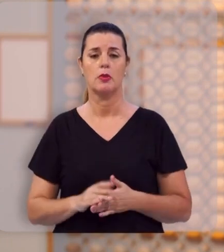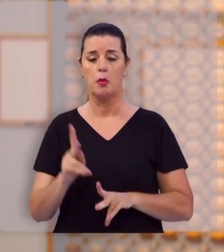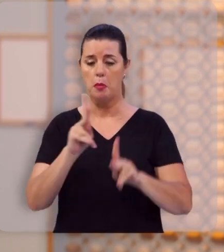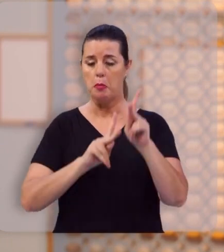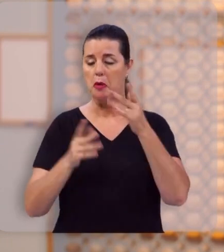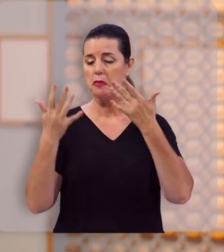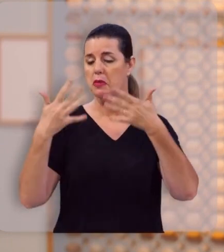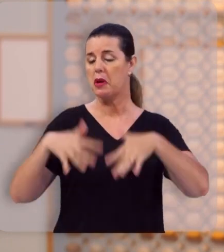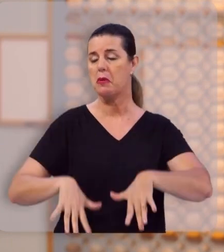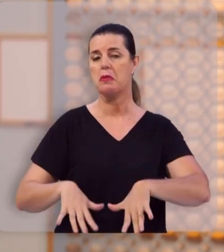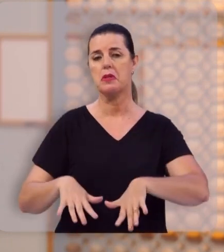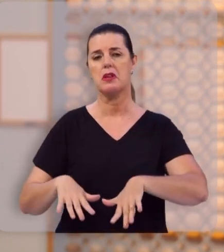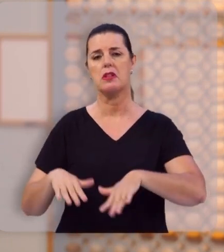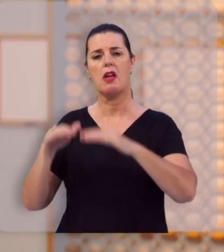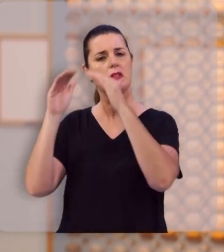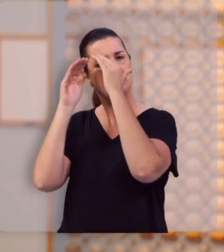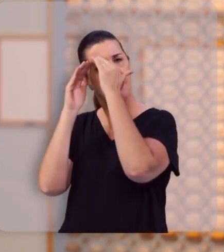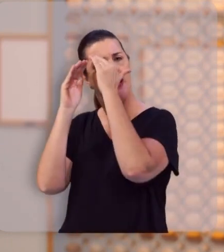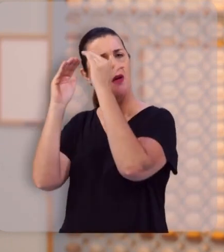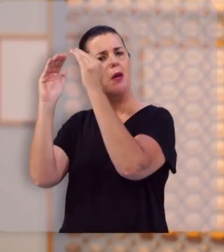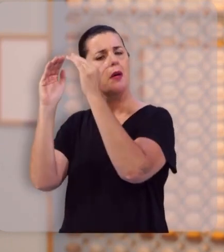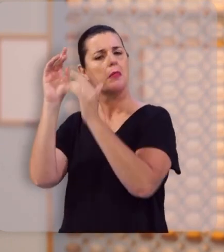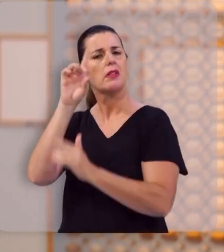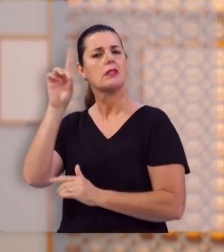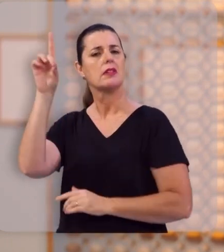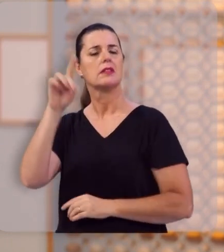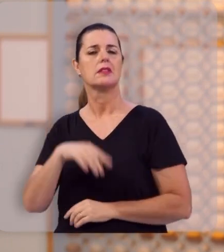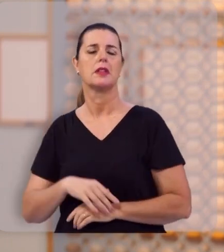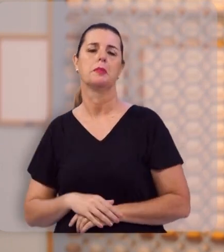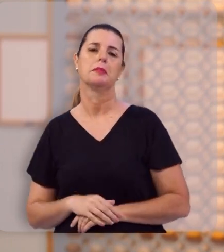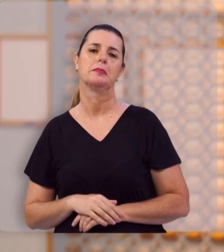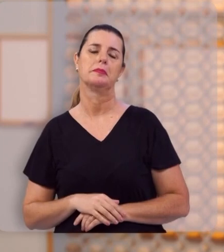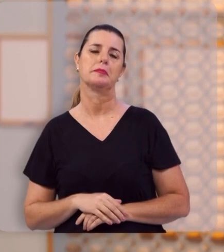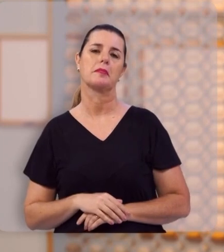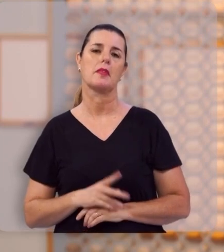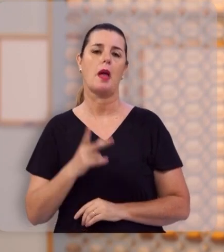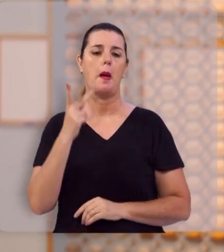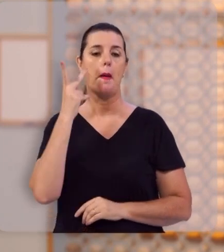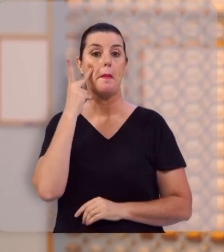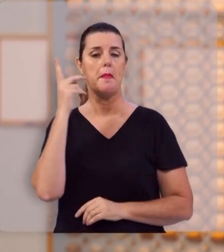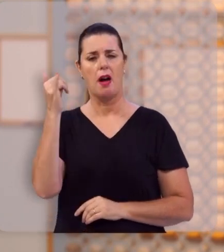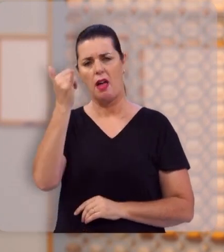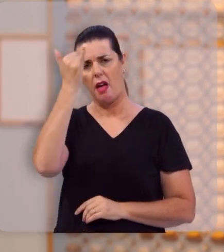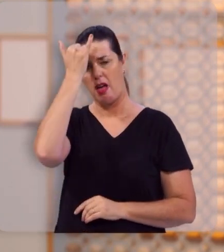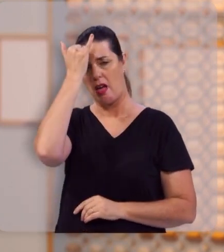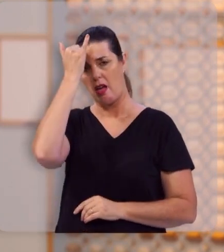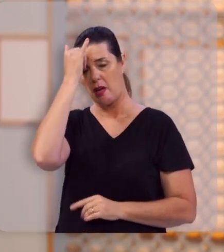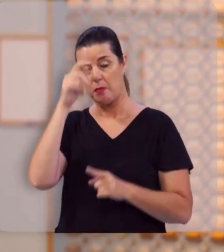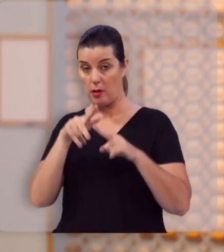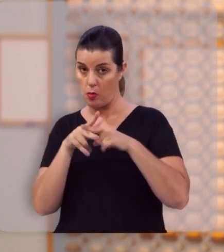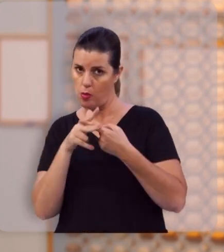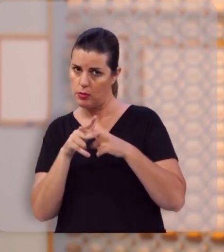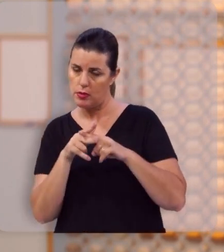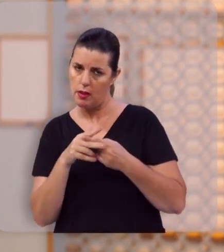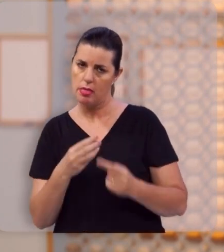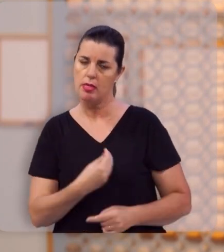não quis atender ao chamado divino para o arrependimento e o